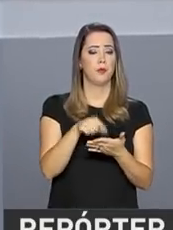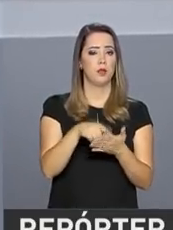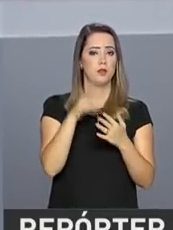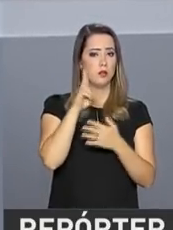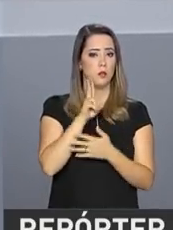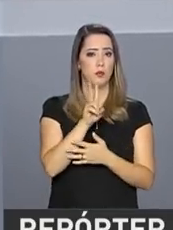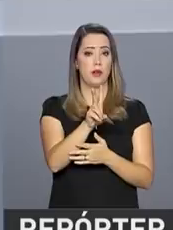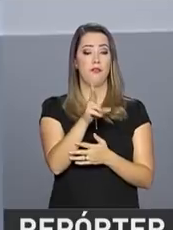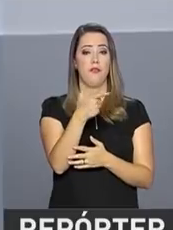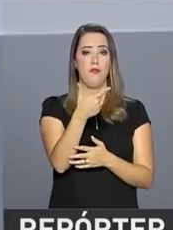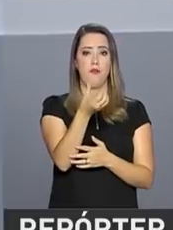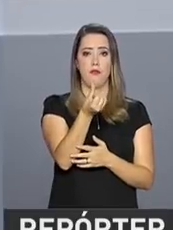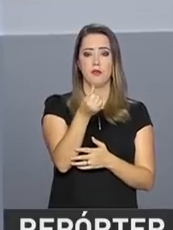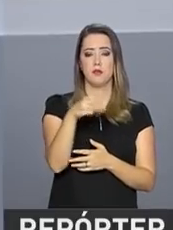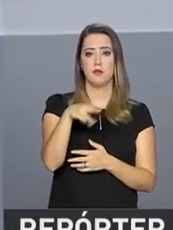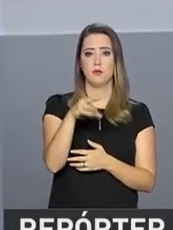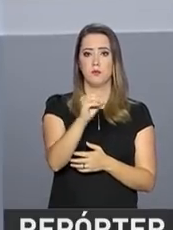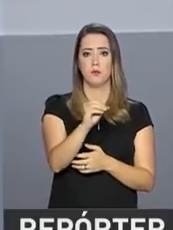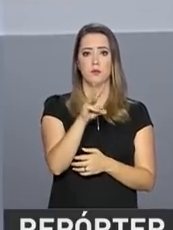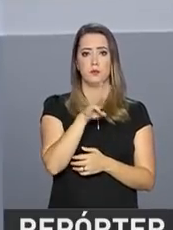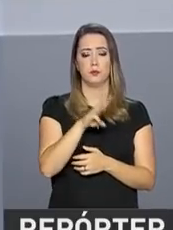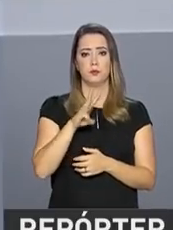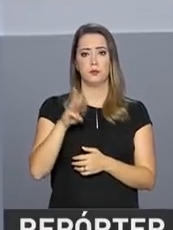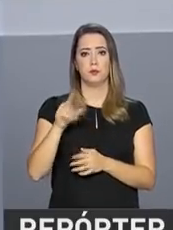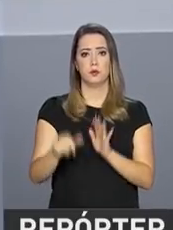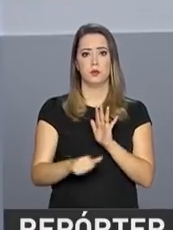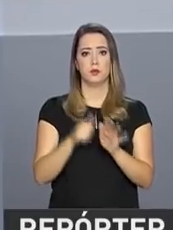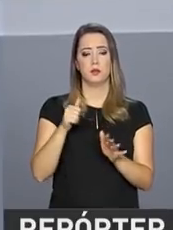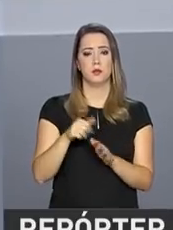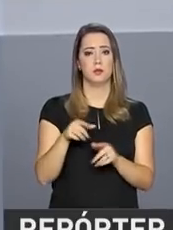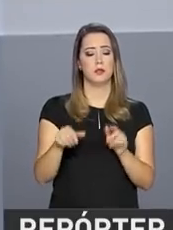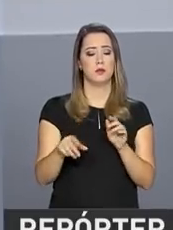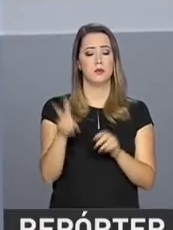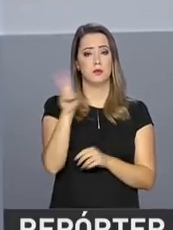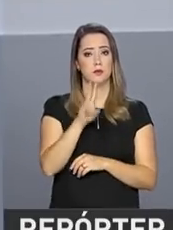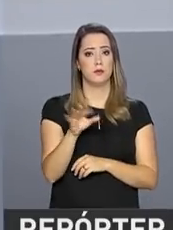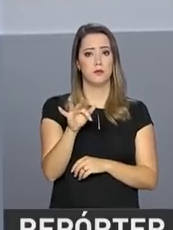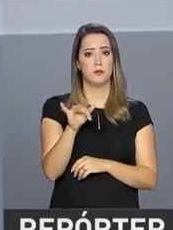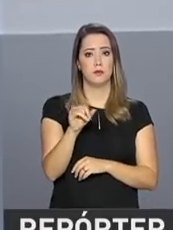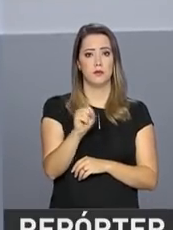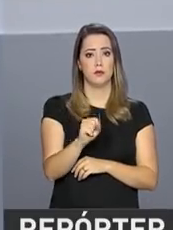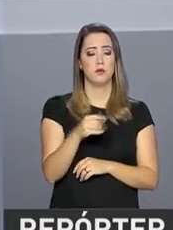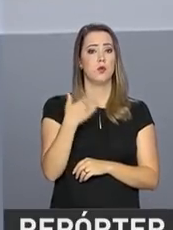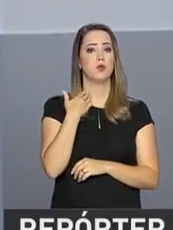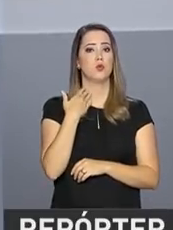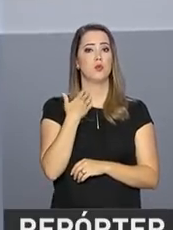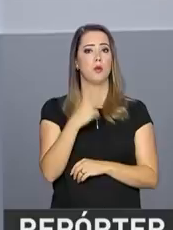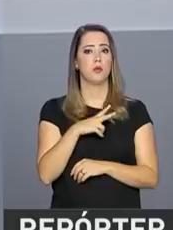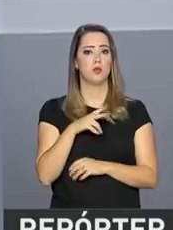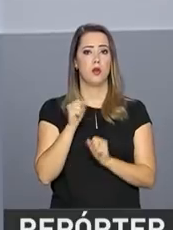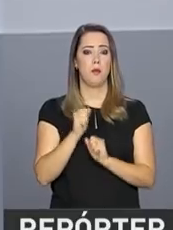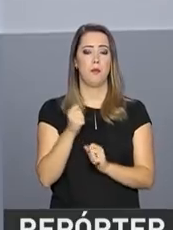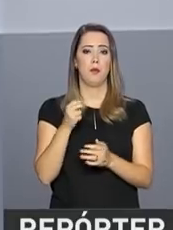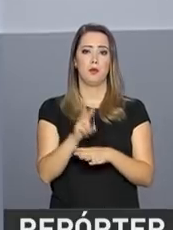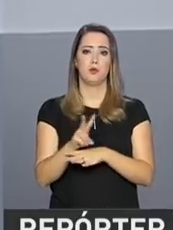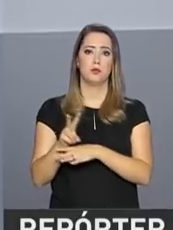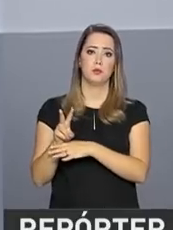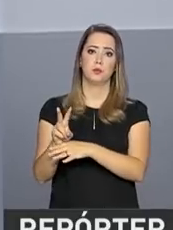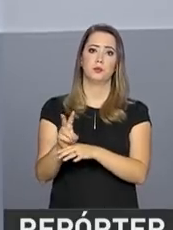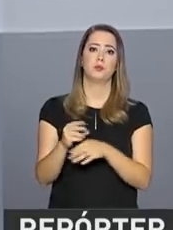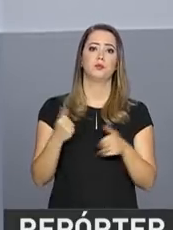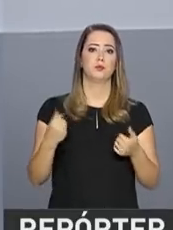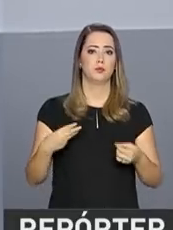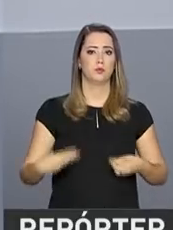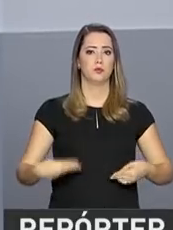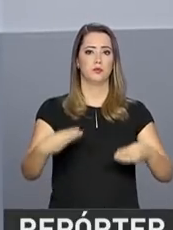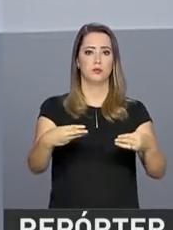26 de março no site do programa essa é a primeira edição do fiéis onde um banco privado pode ser o agente financeiro e